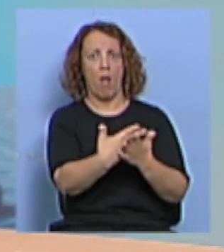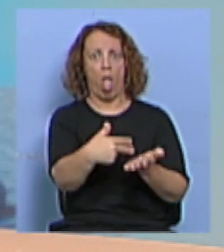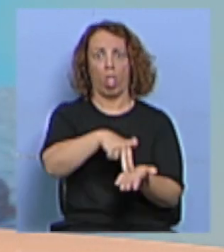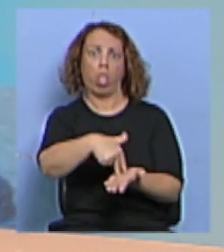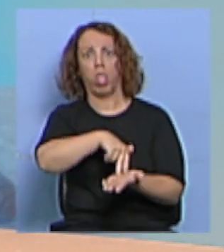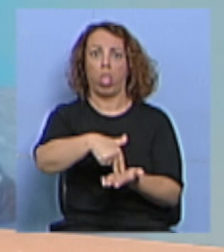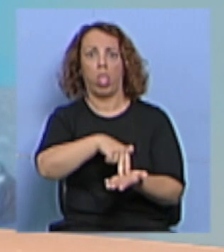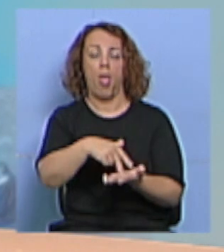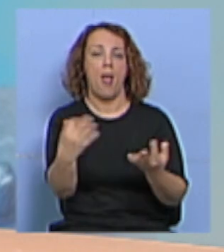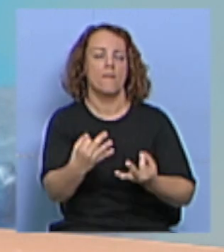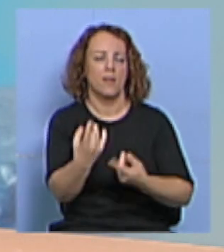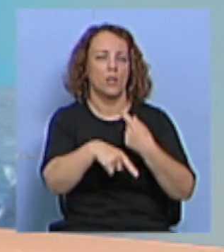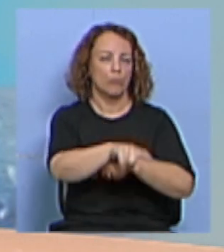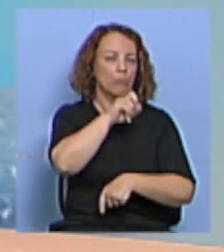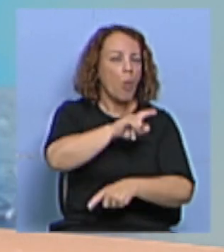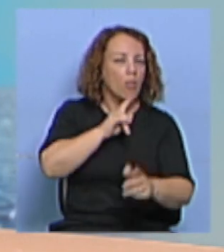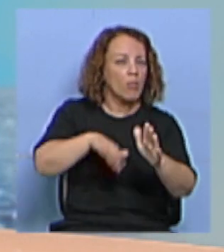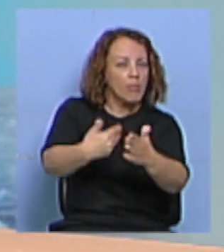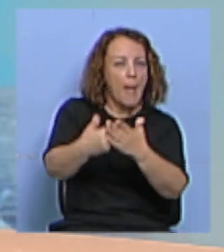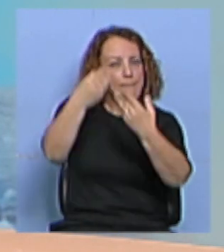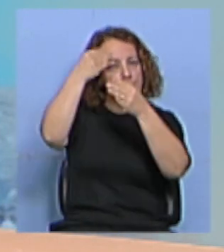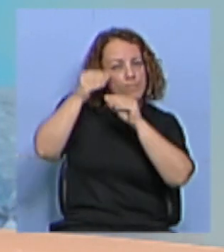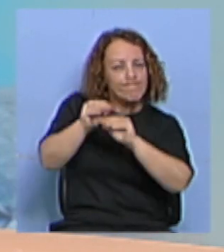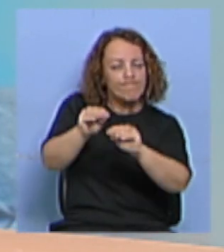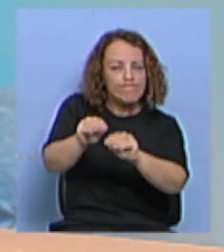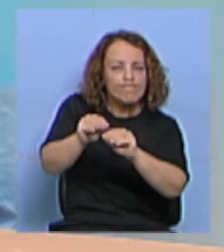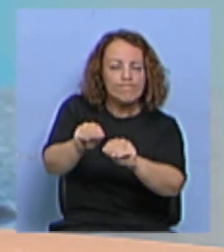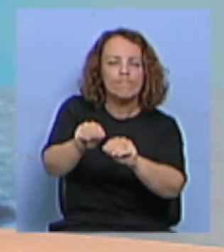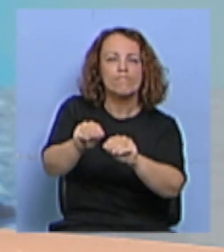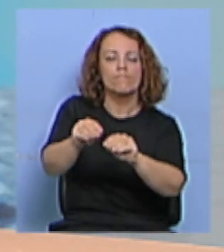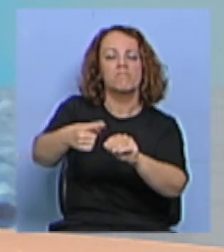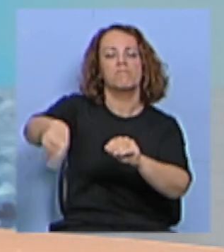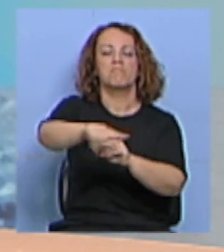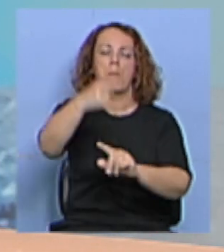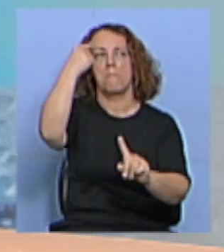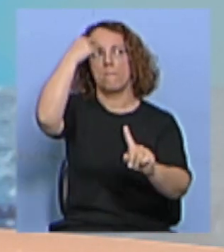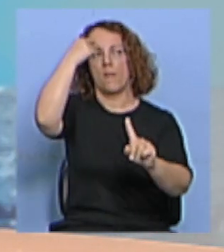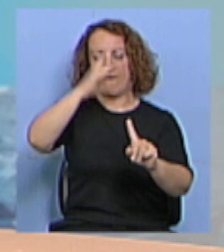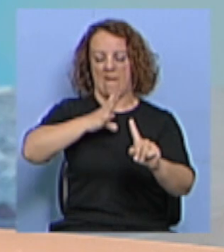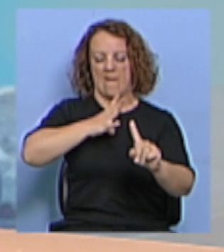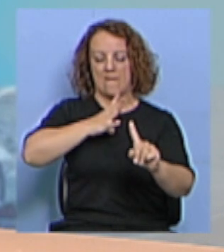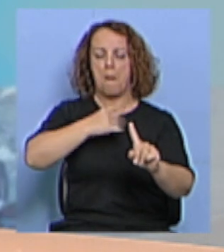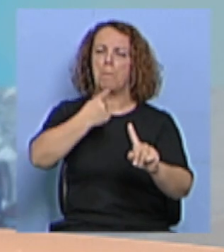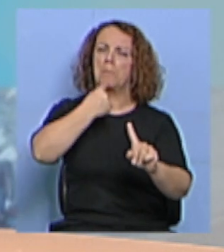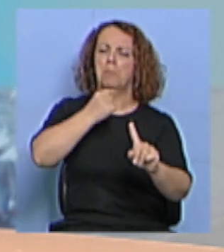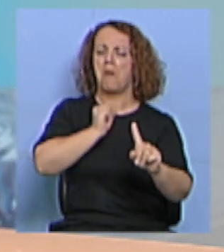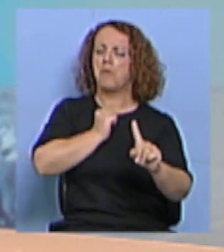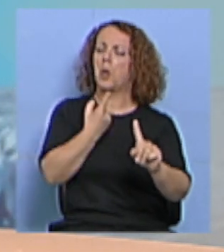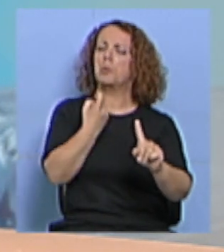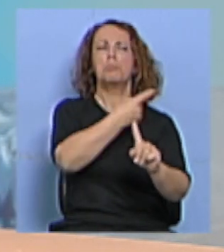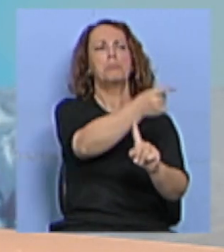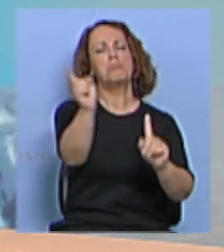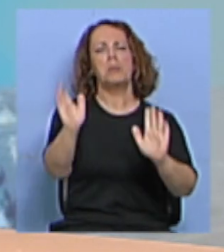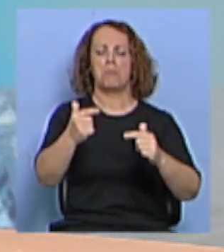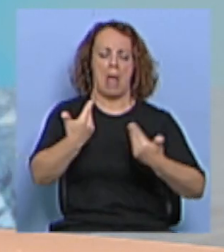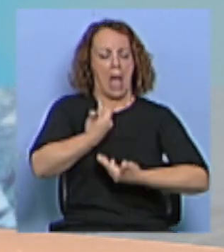também uma pedagogia, digamos assim, para aqueles que se julgavam autossuficientes, no sentido de perceberem que precisamos todos uns dos